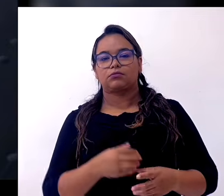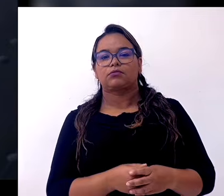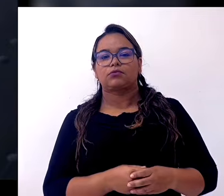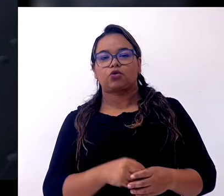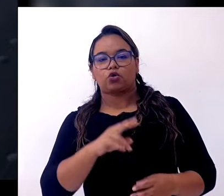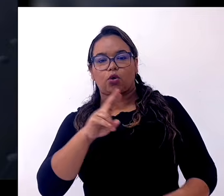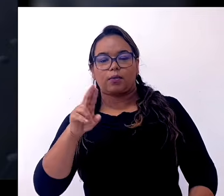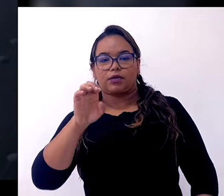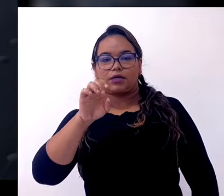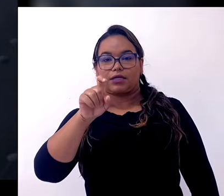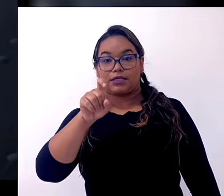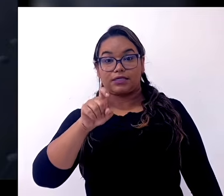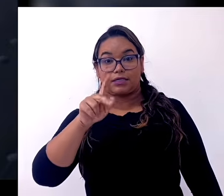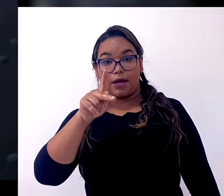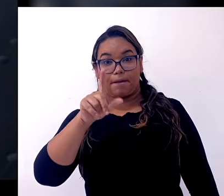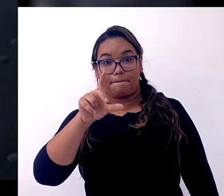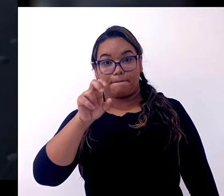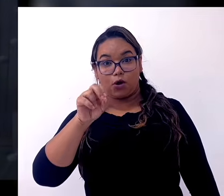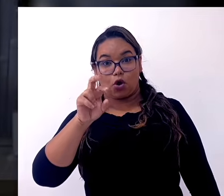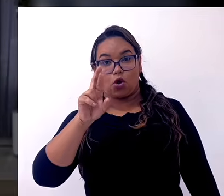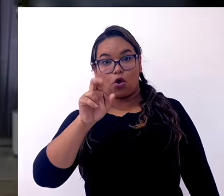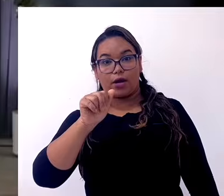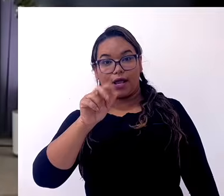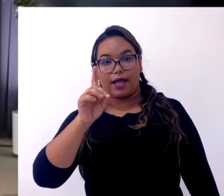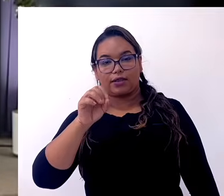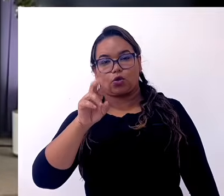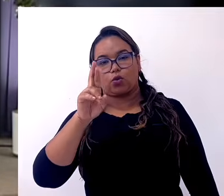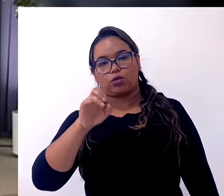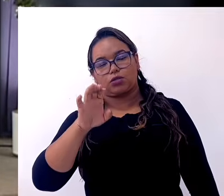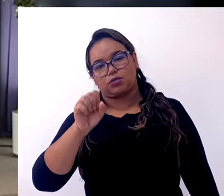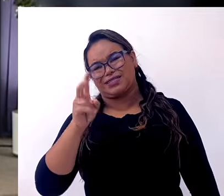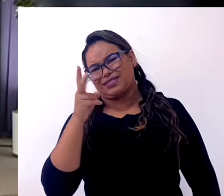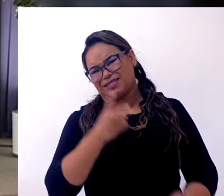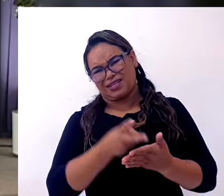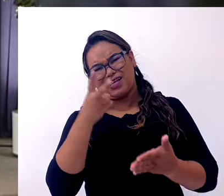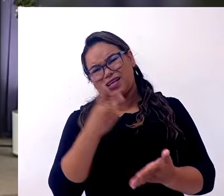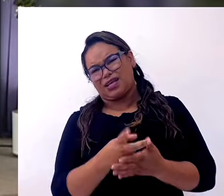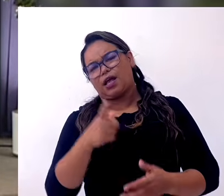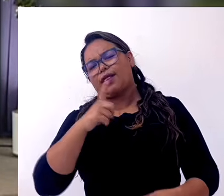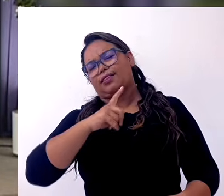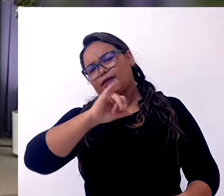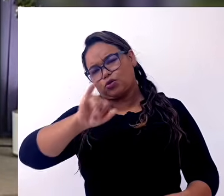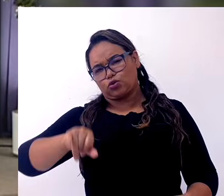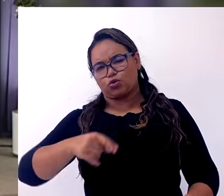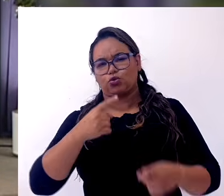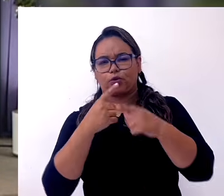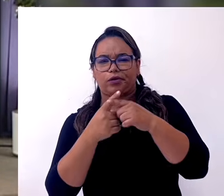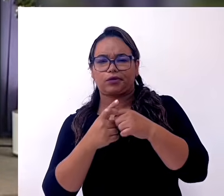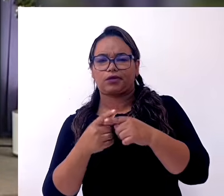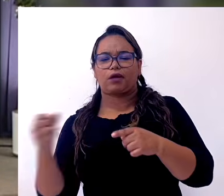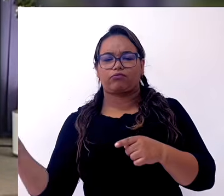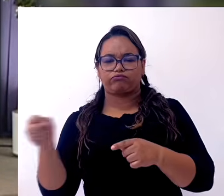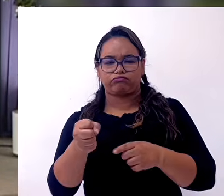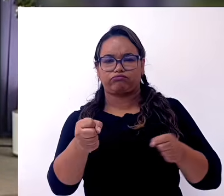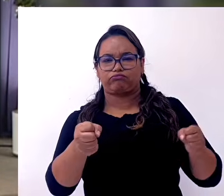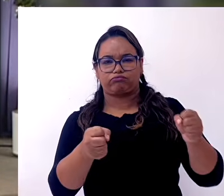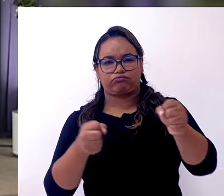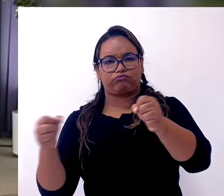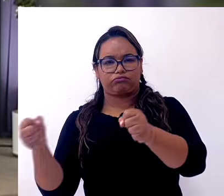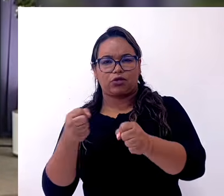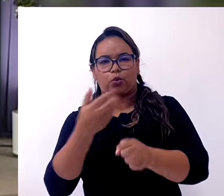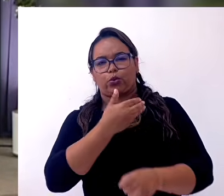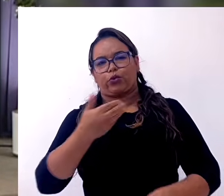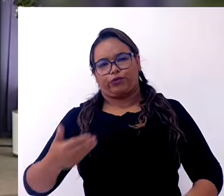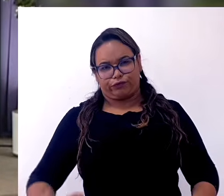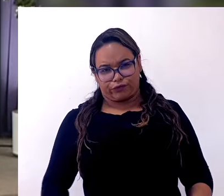Em Cuba, era o padre Armando Lorente, amigo de Fidel, de Emmanuel Johnson. Então, esqueçam da ideia